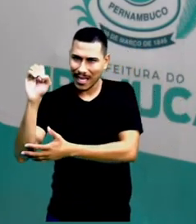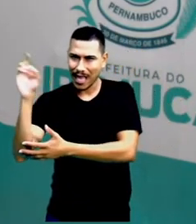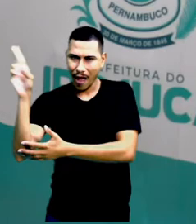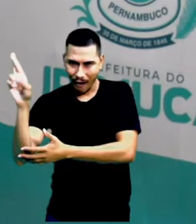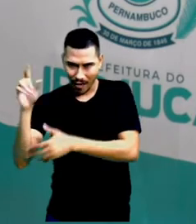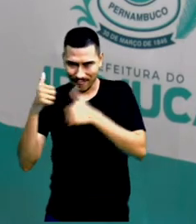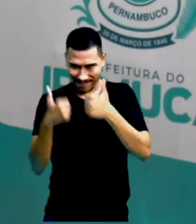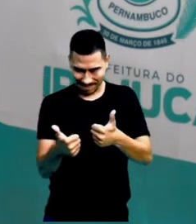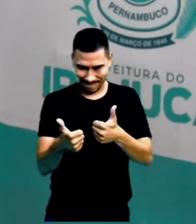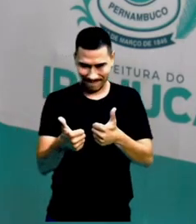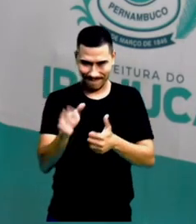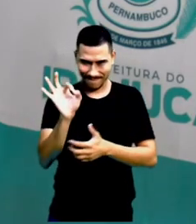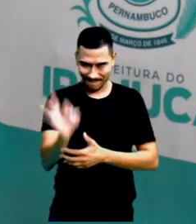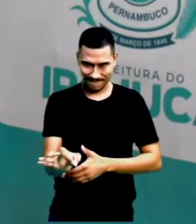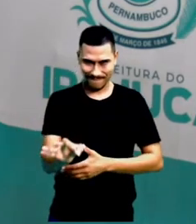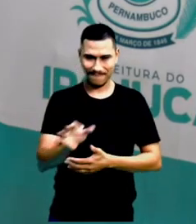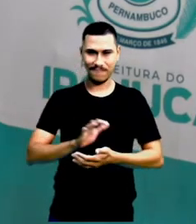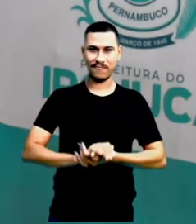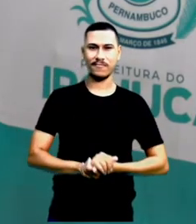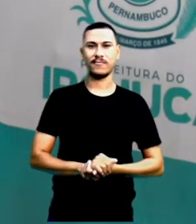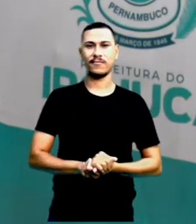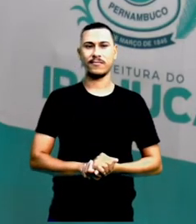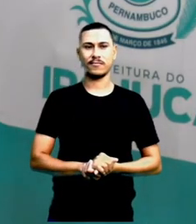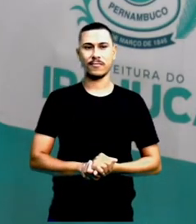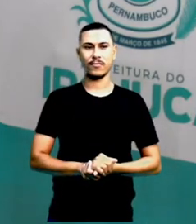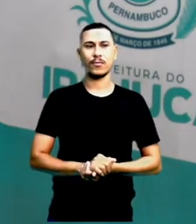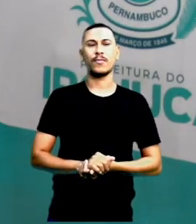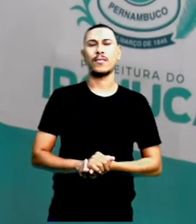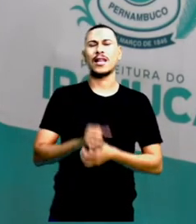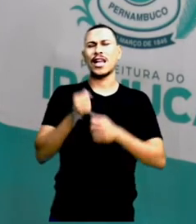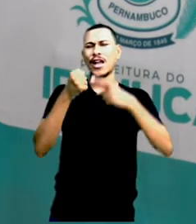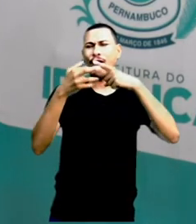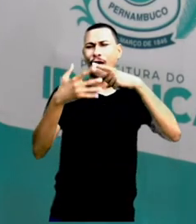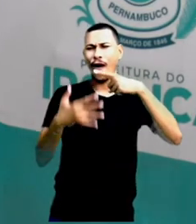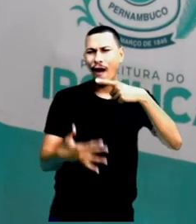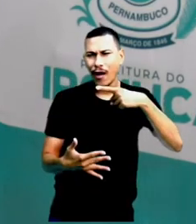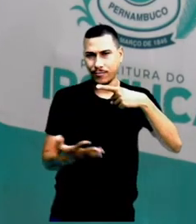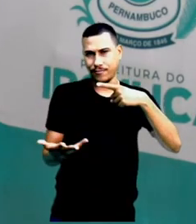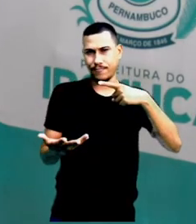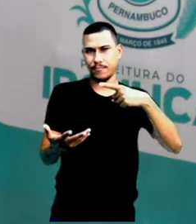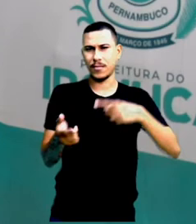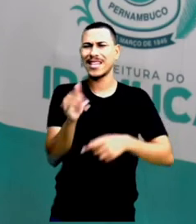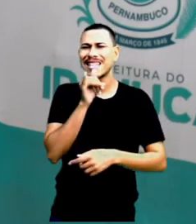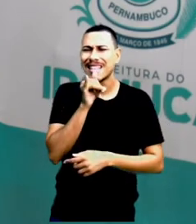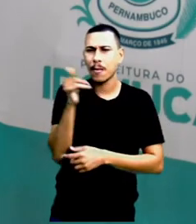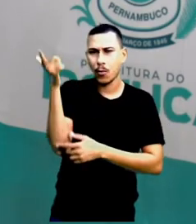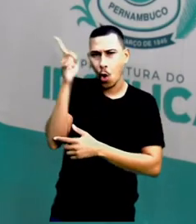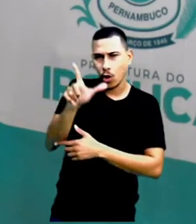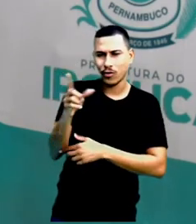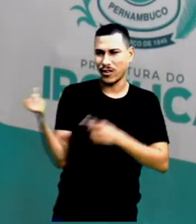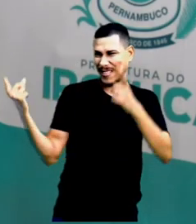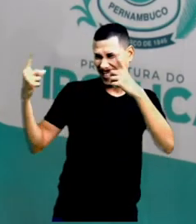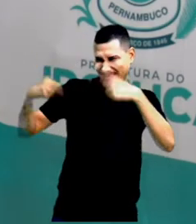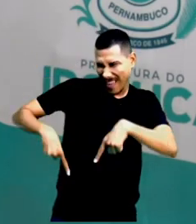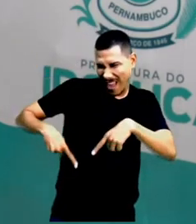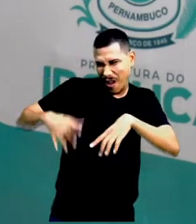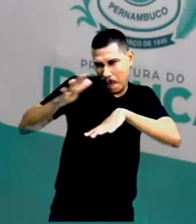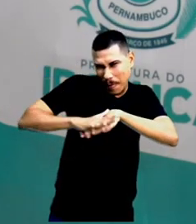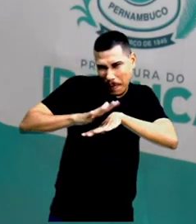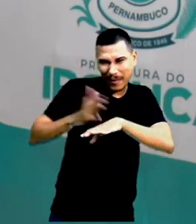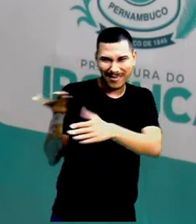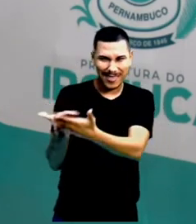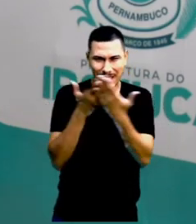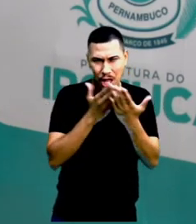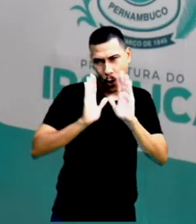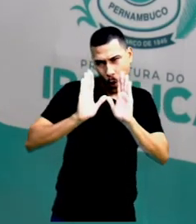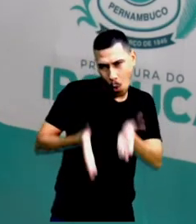de saúde quem tudo bem aí vamos ver mais exemplos é o do desafio matemático